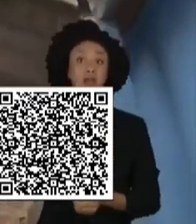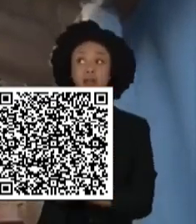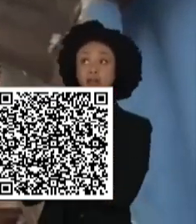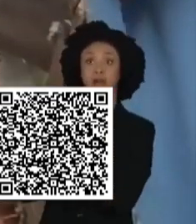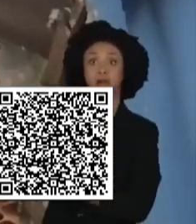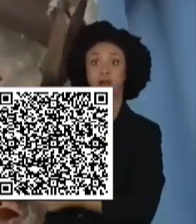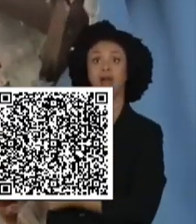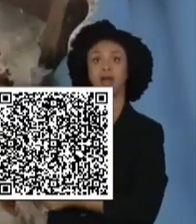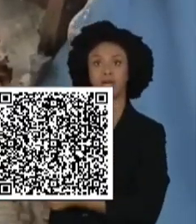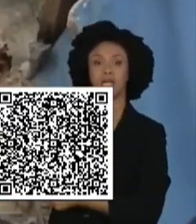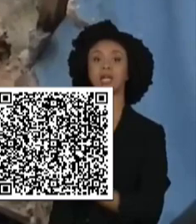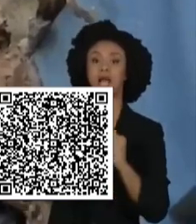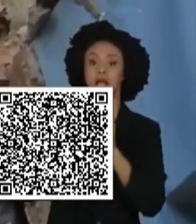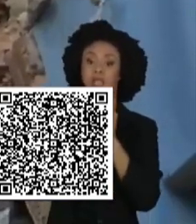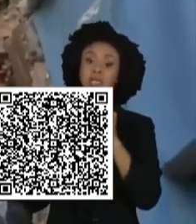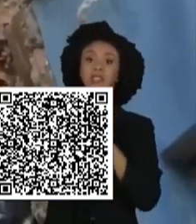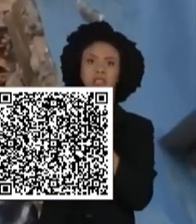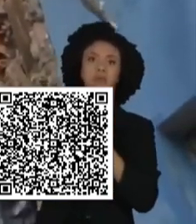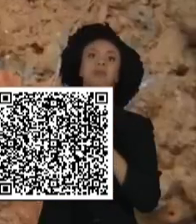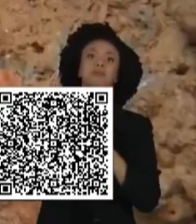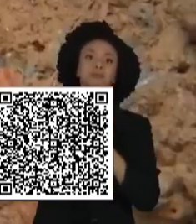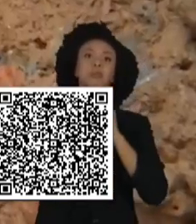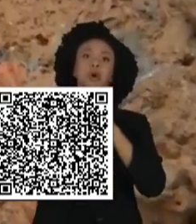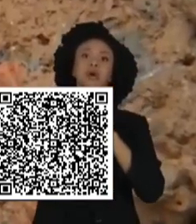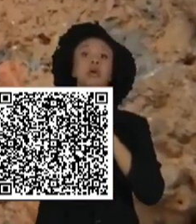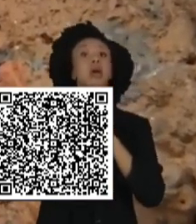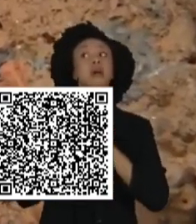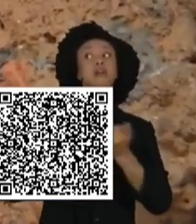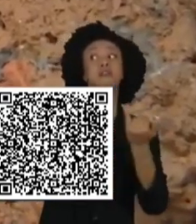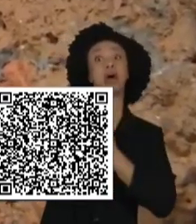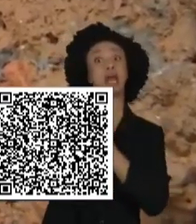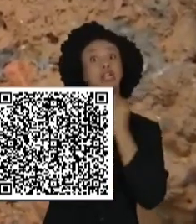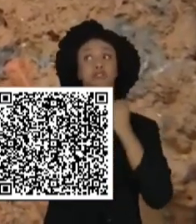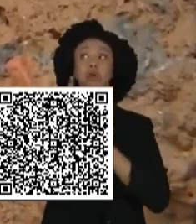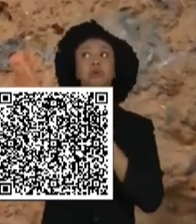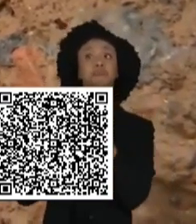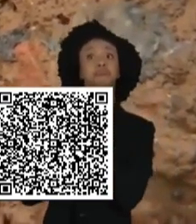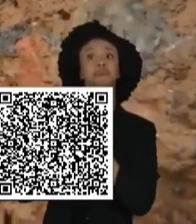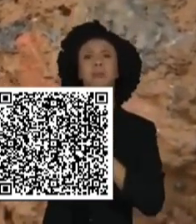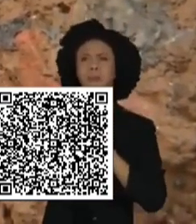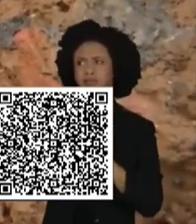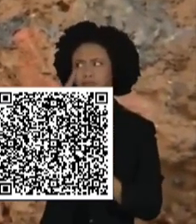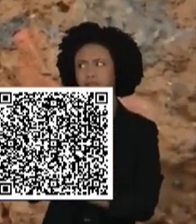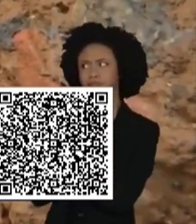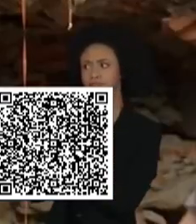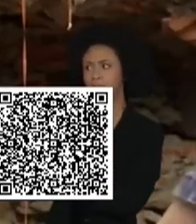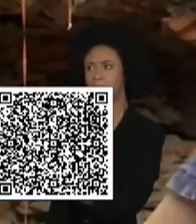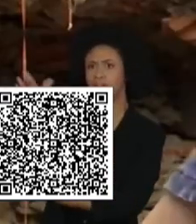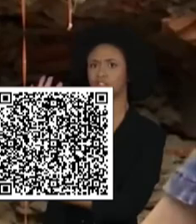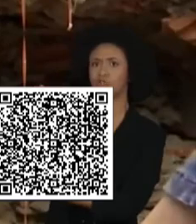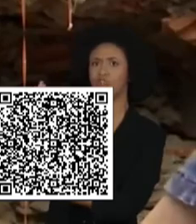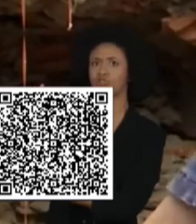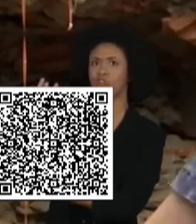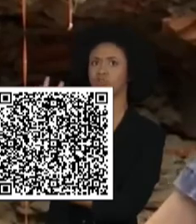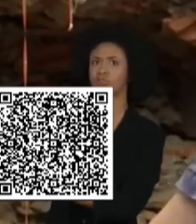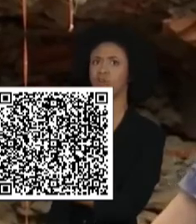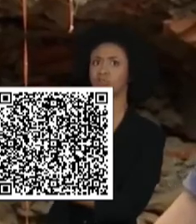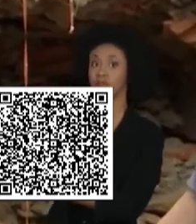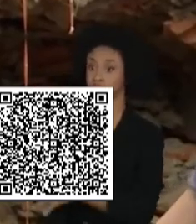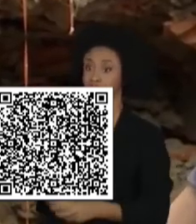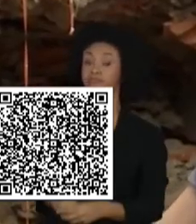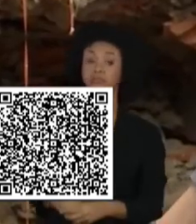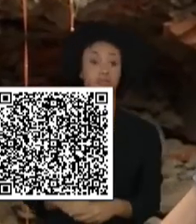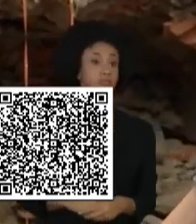Nelson. Ela continua lá porque disseram que é seguro. Mas é possível ver que toda a parede está úmida. A Defesa